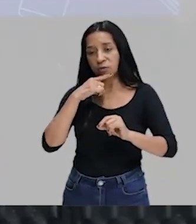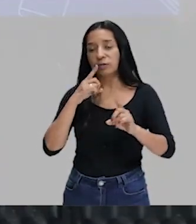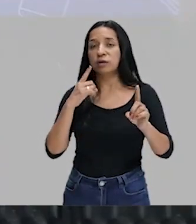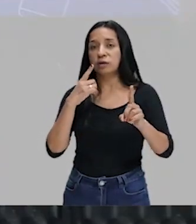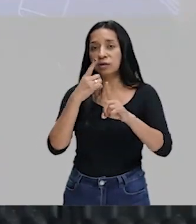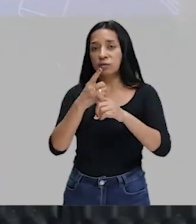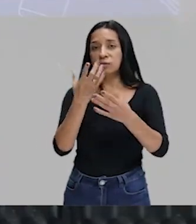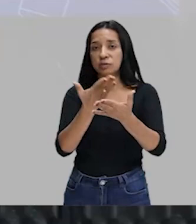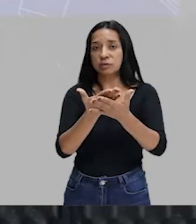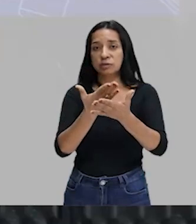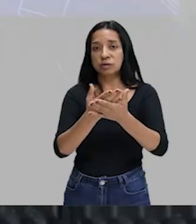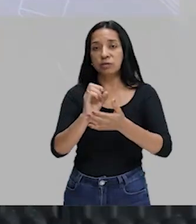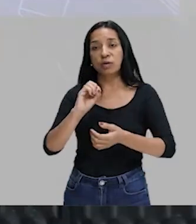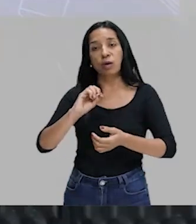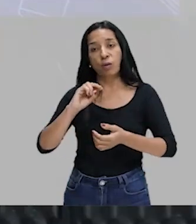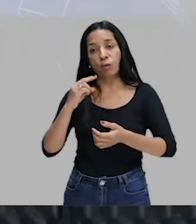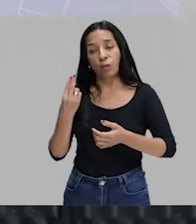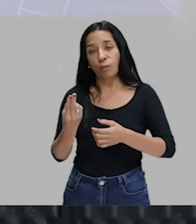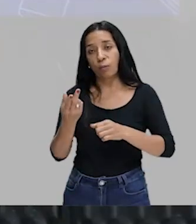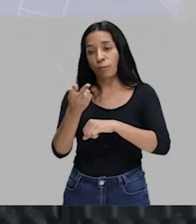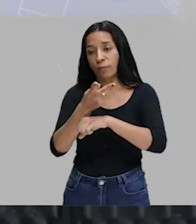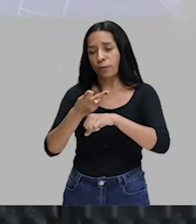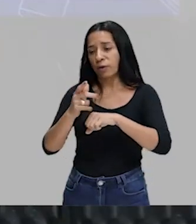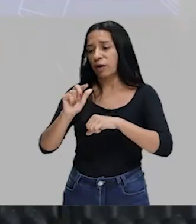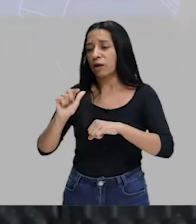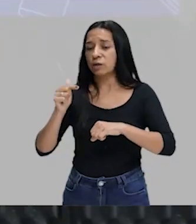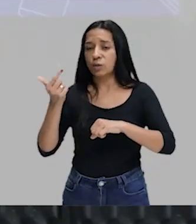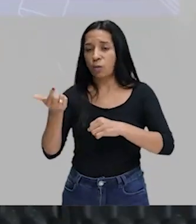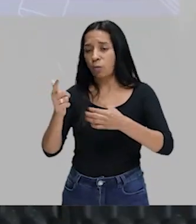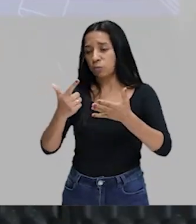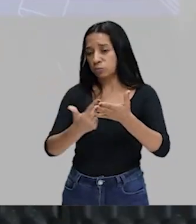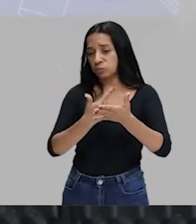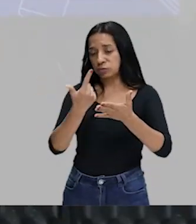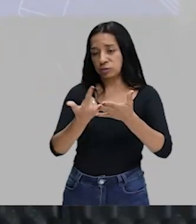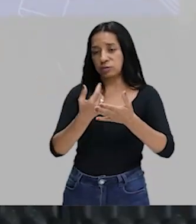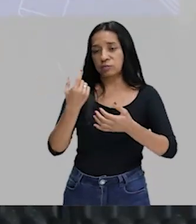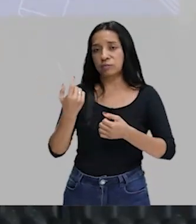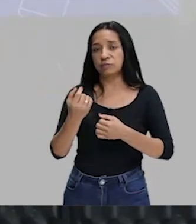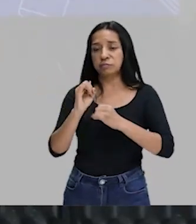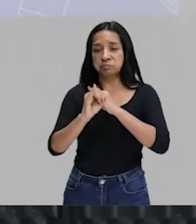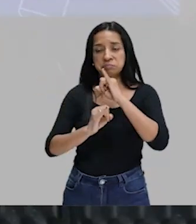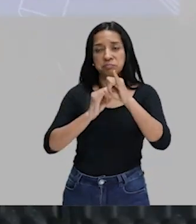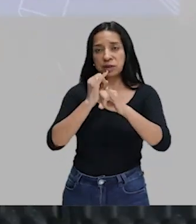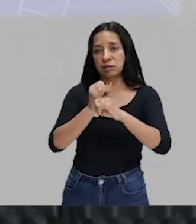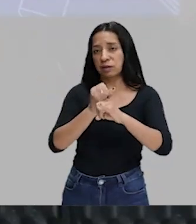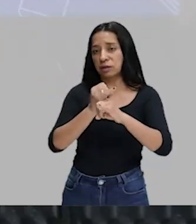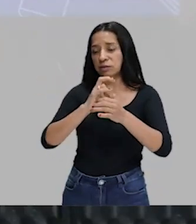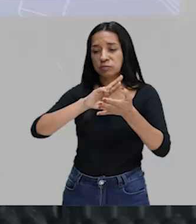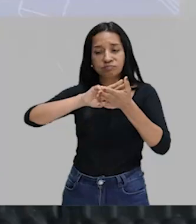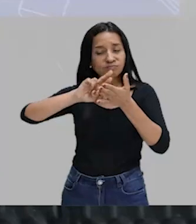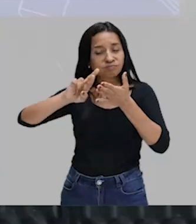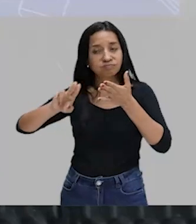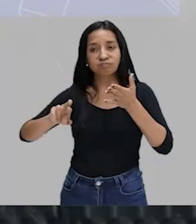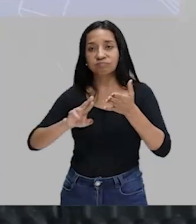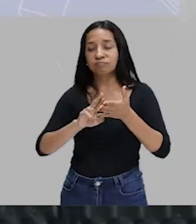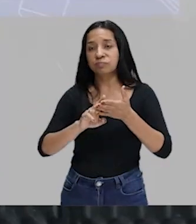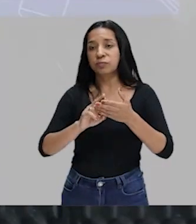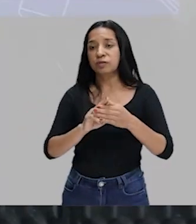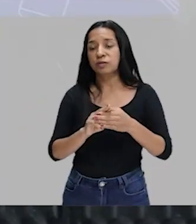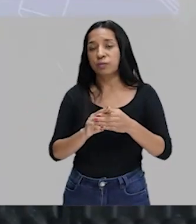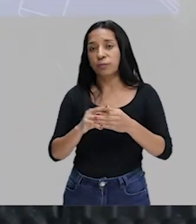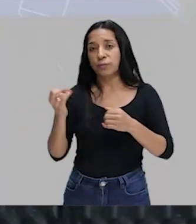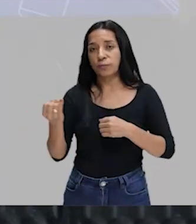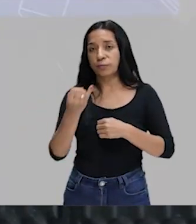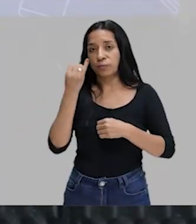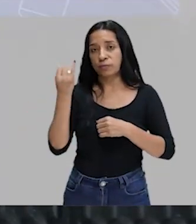lá nas aulas, ou você pode procurar em outros materiais também, tá certo? Mas o importante é que você, o mais interessante é que você